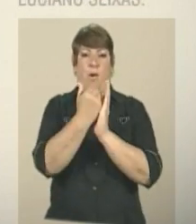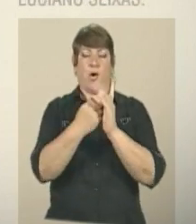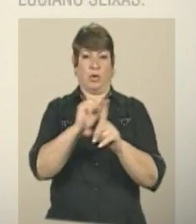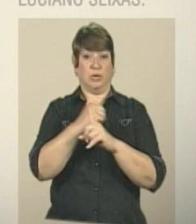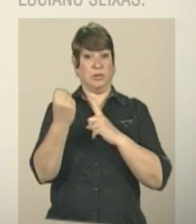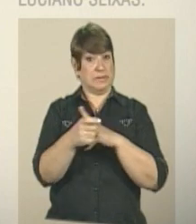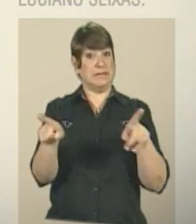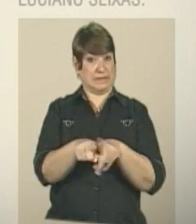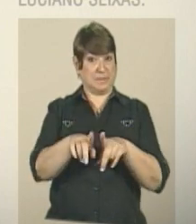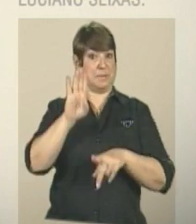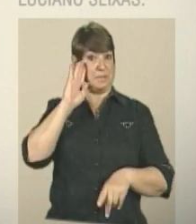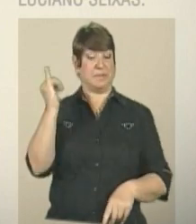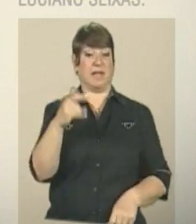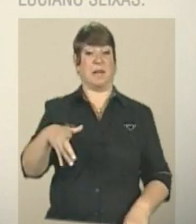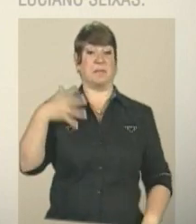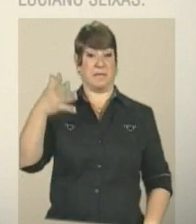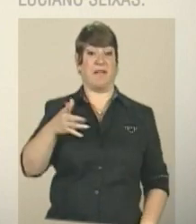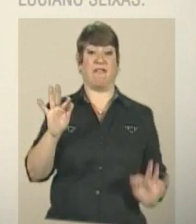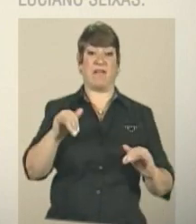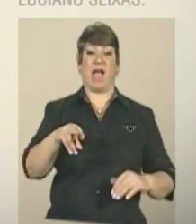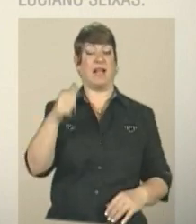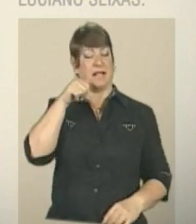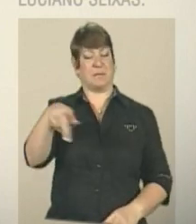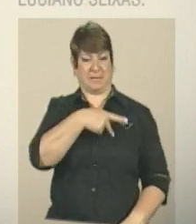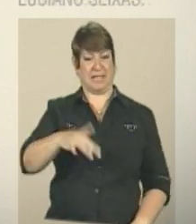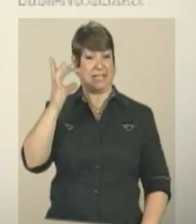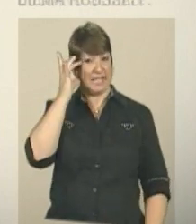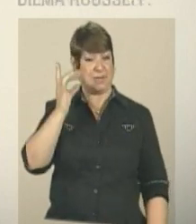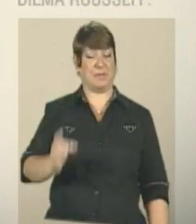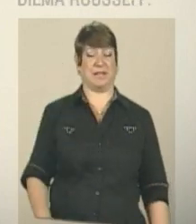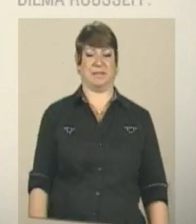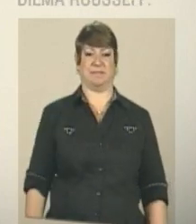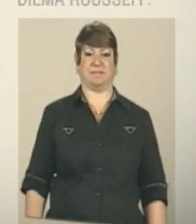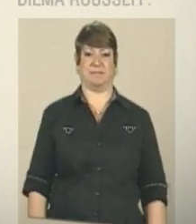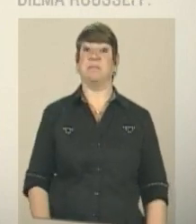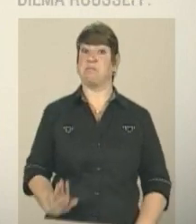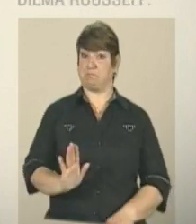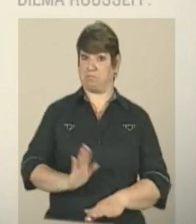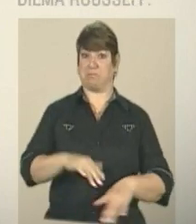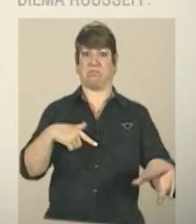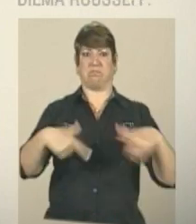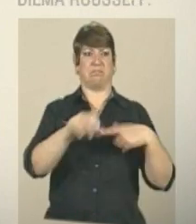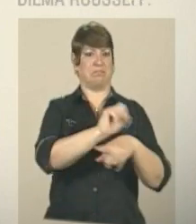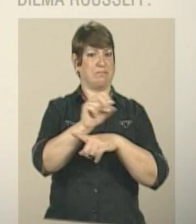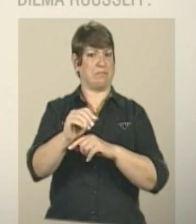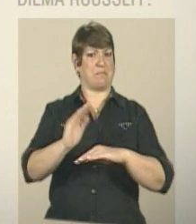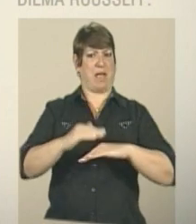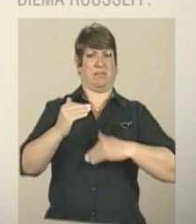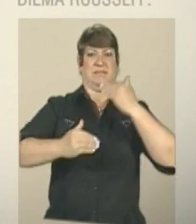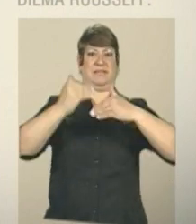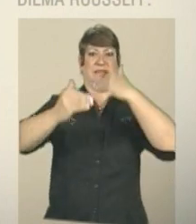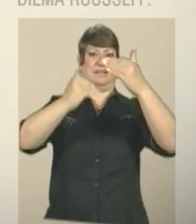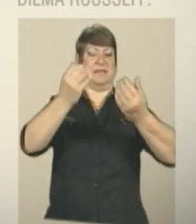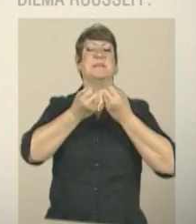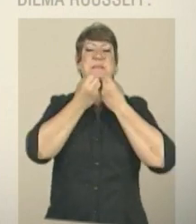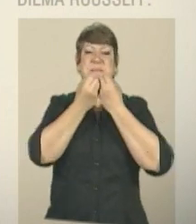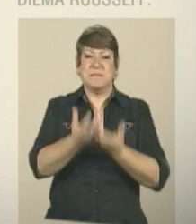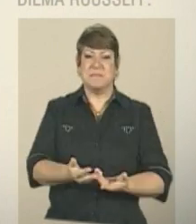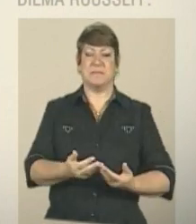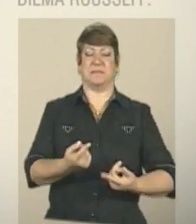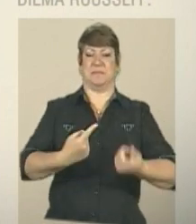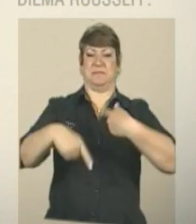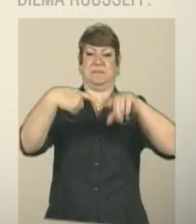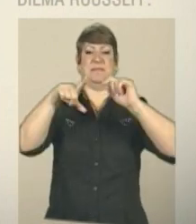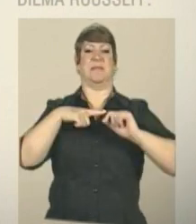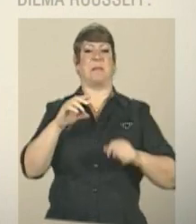foram destaque na mensagem de fim de ano da presidenta Dilma. Mais emprego, mais progresso, mais desenvolvimento e